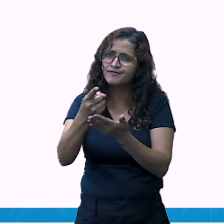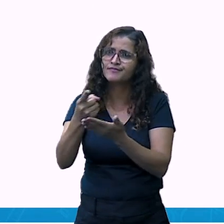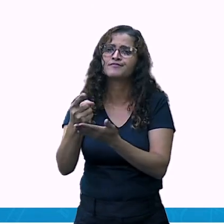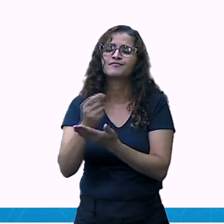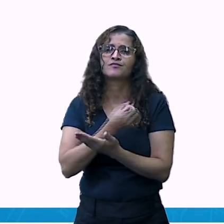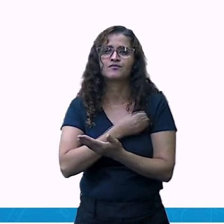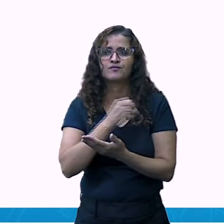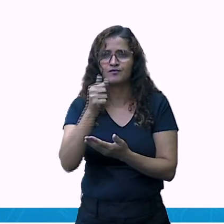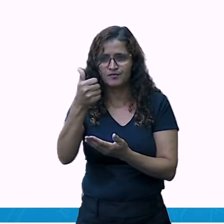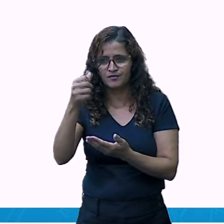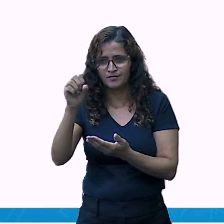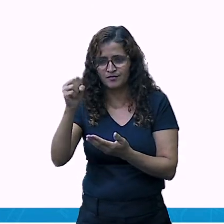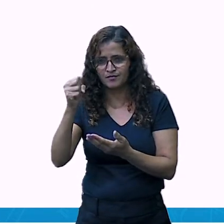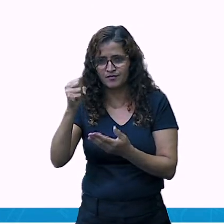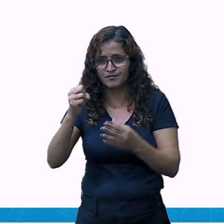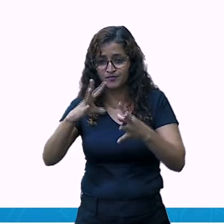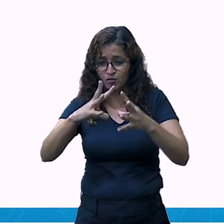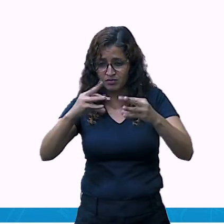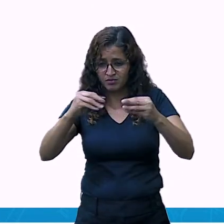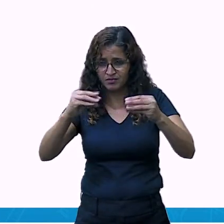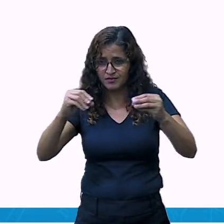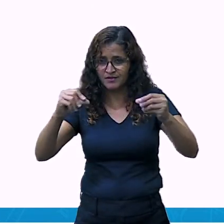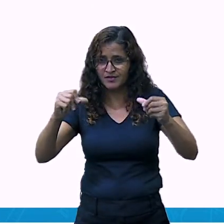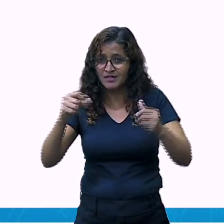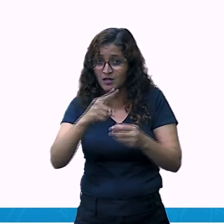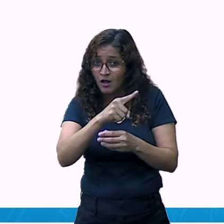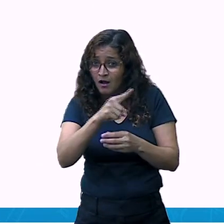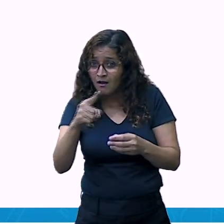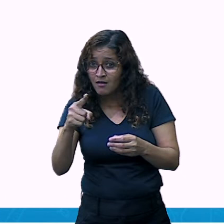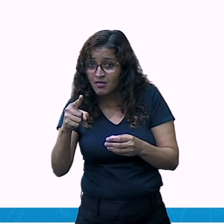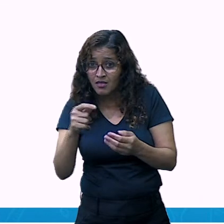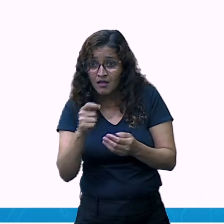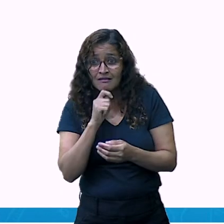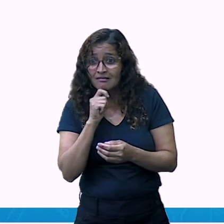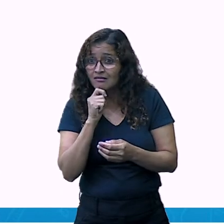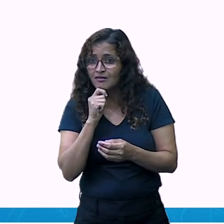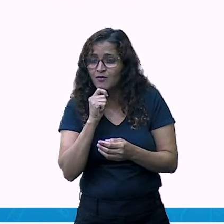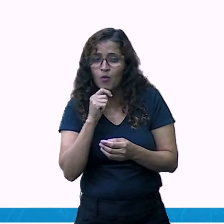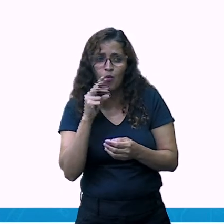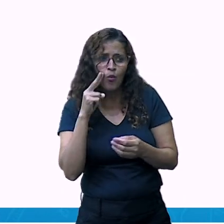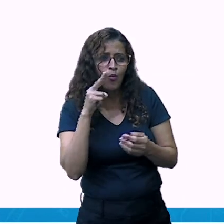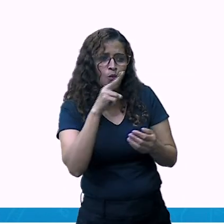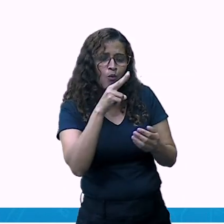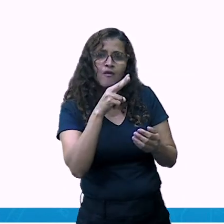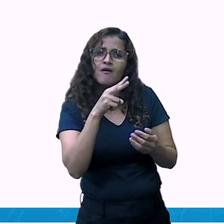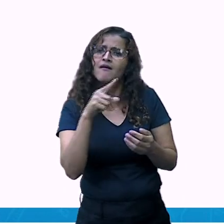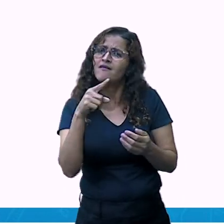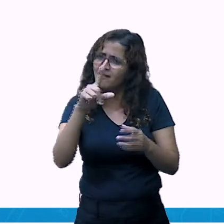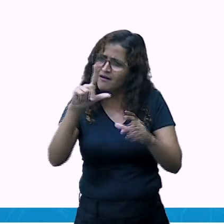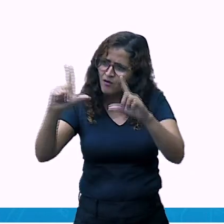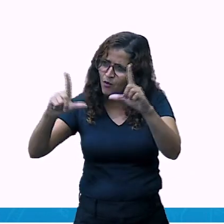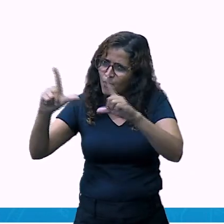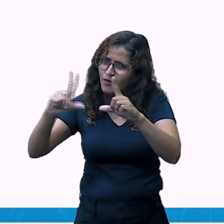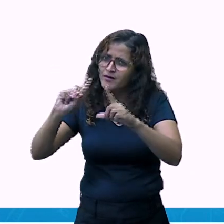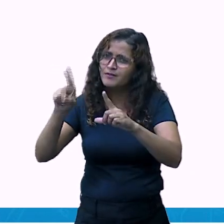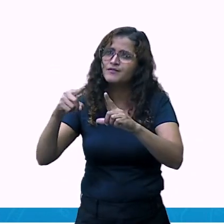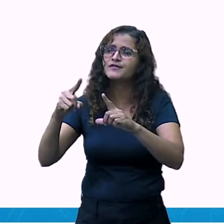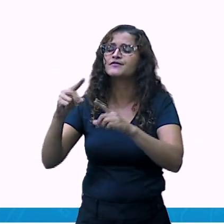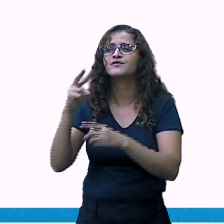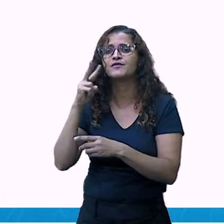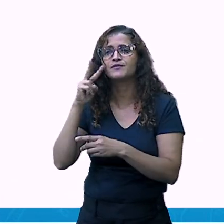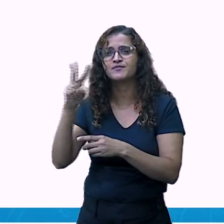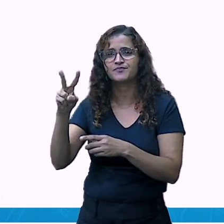ação decompositora. Se você não assistiu ainda, é hora de estar voltando e assistindo essa aula. Somente